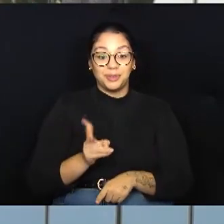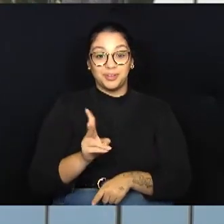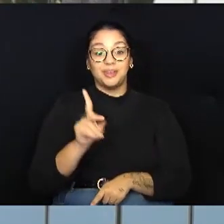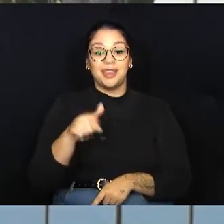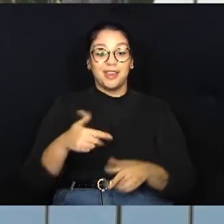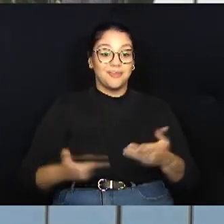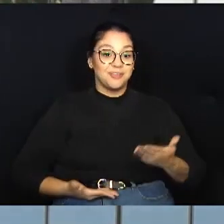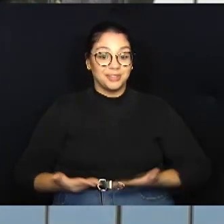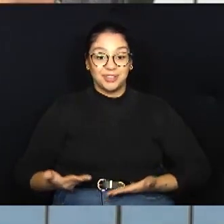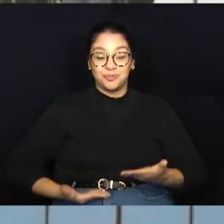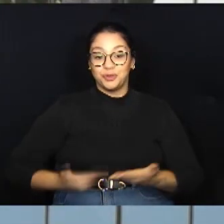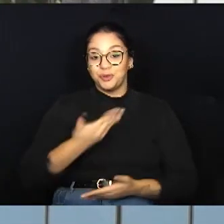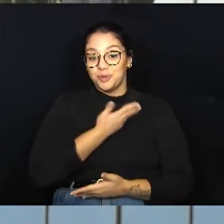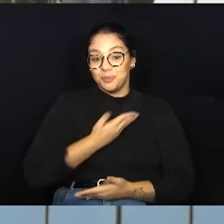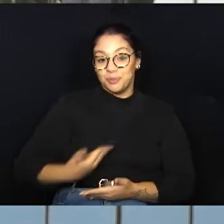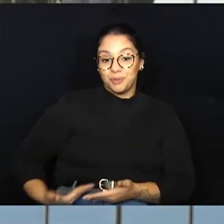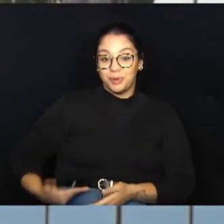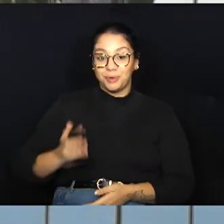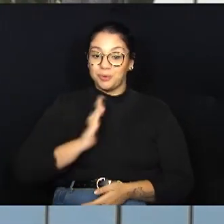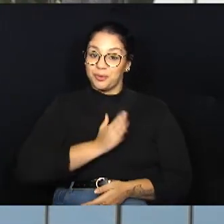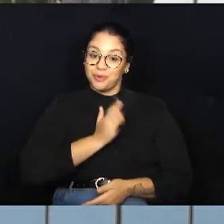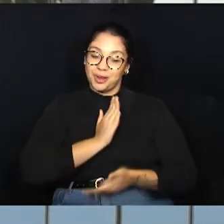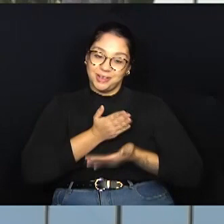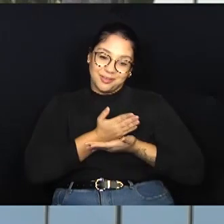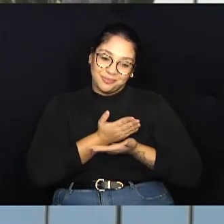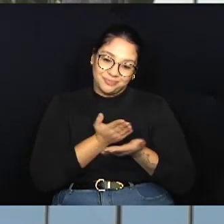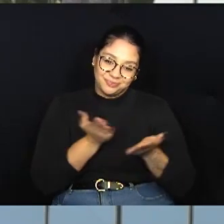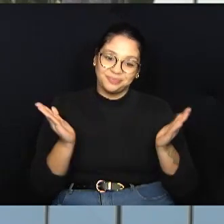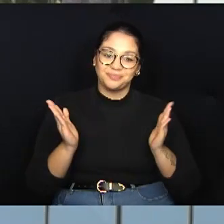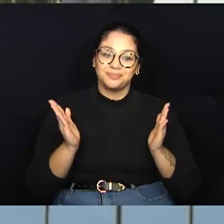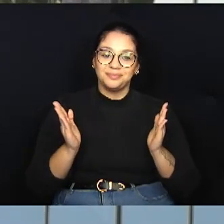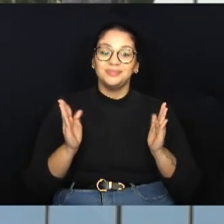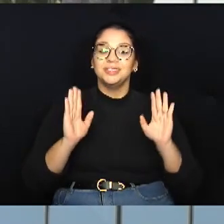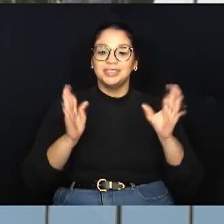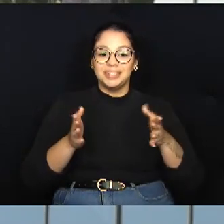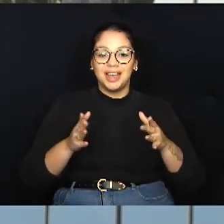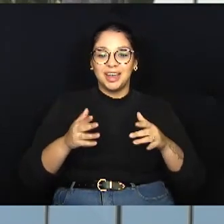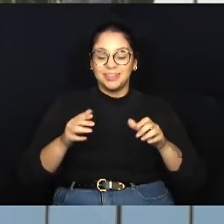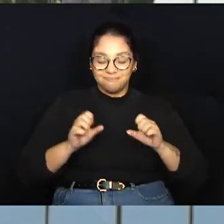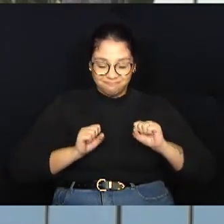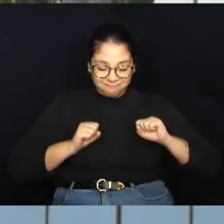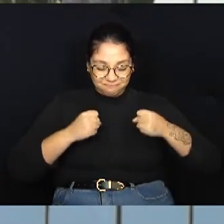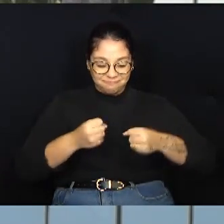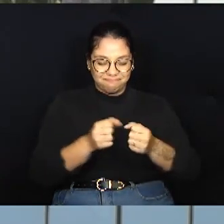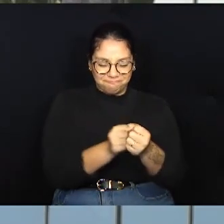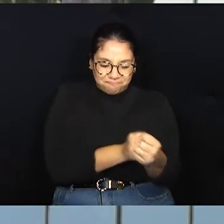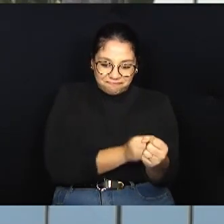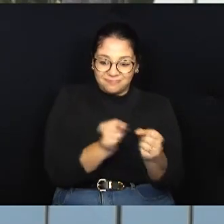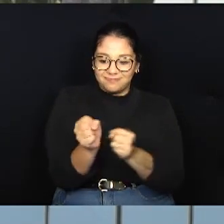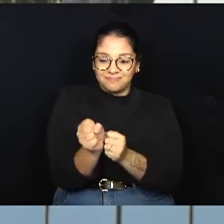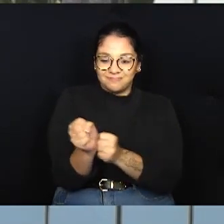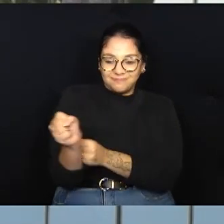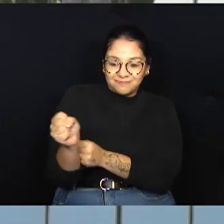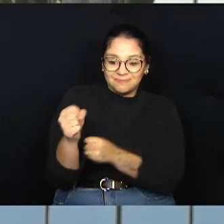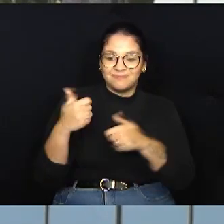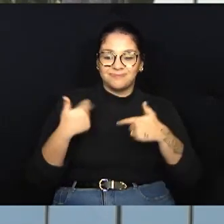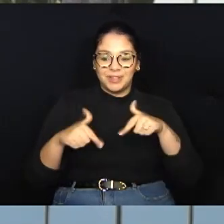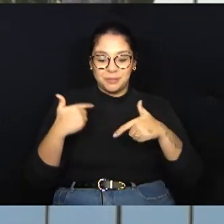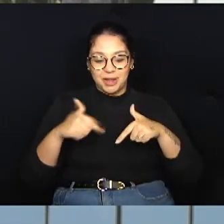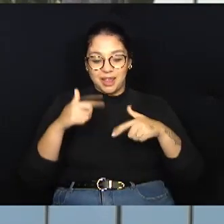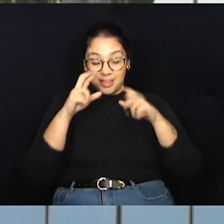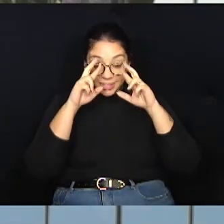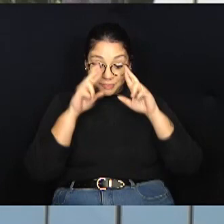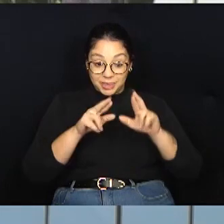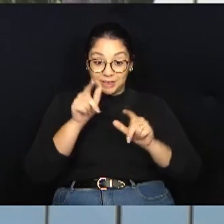servidor público, com o coração aberto, com as mãos prontas para trabalhar, respeitando todas as pessoas. Como eu disse,